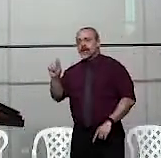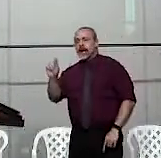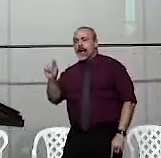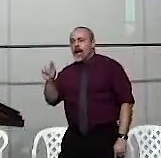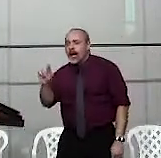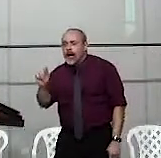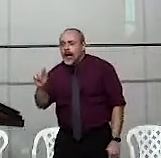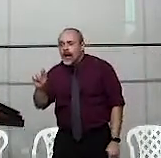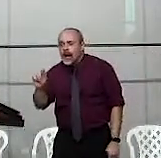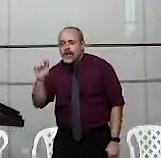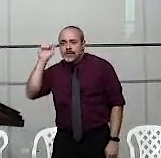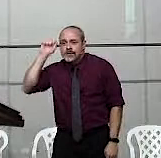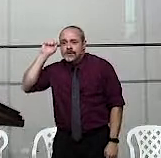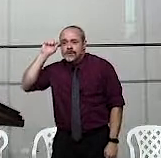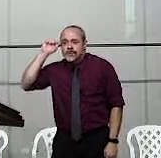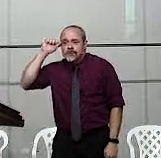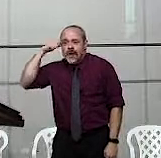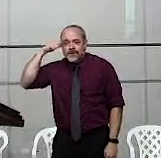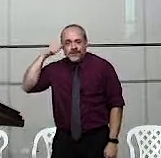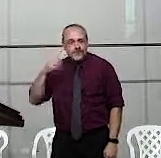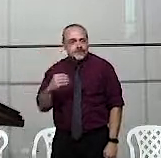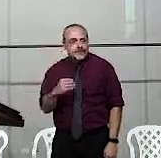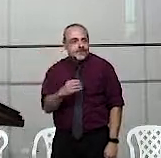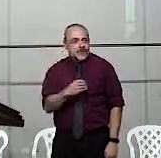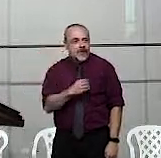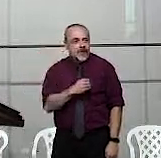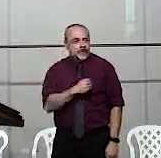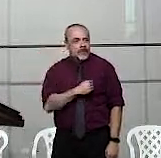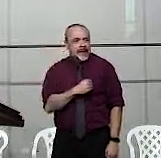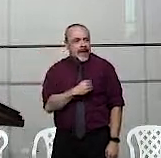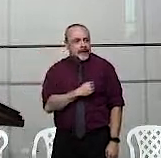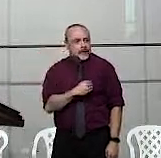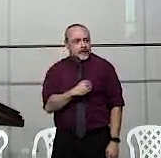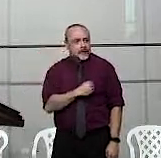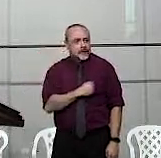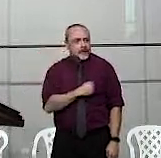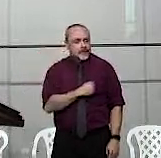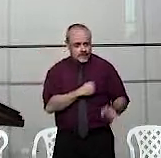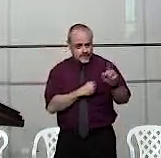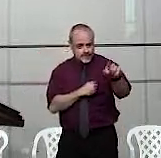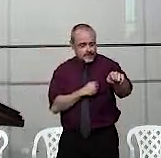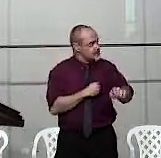O que é? Preto. Pecado.